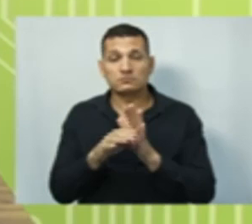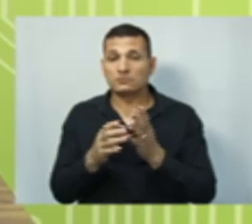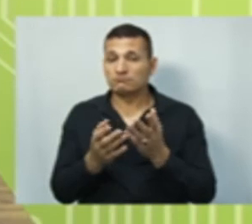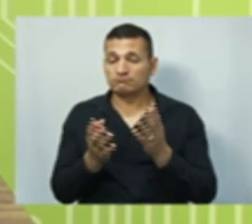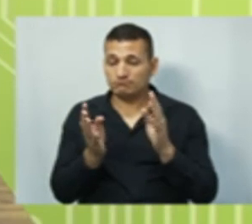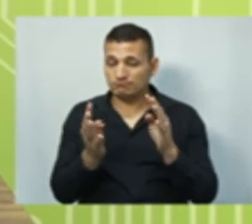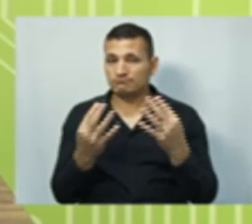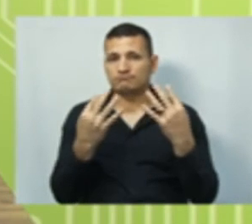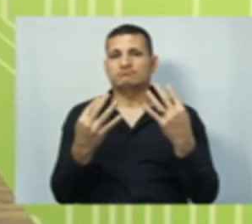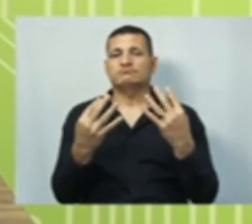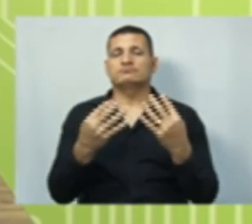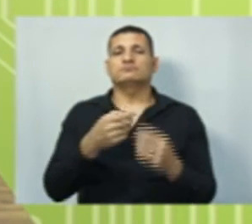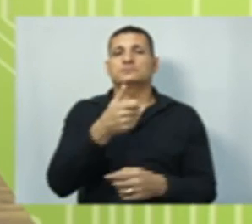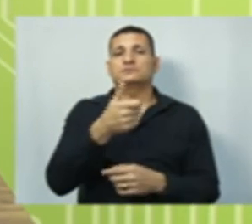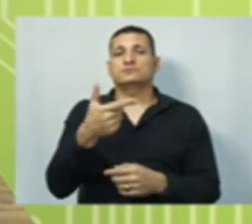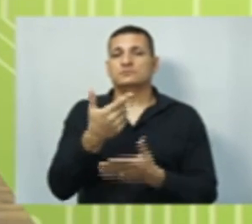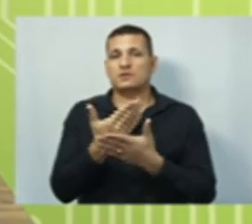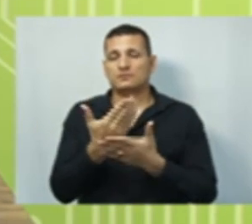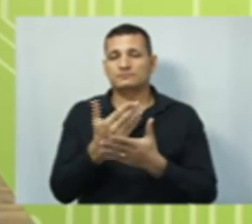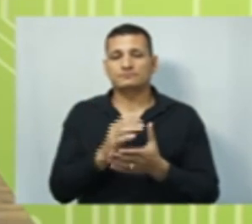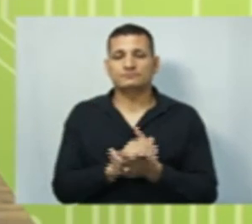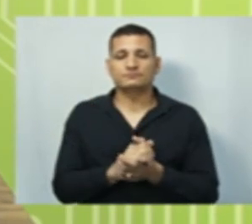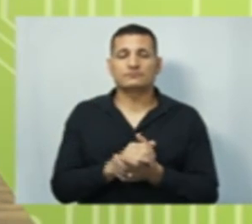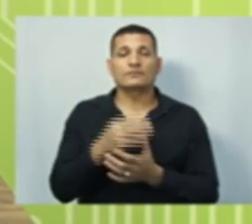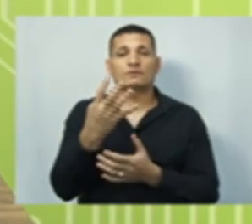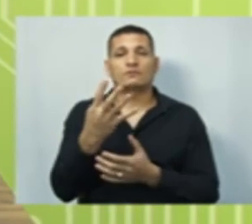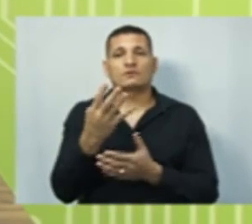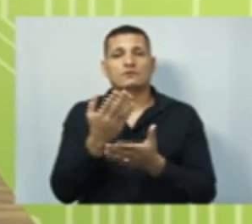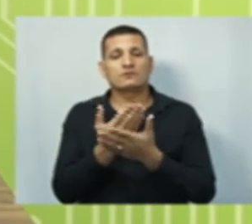primeiras aulas. Na quarta aula, nós